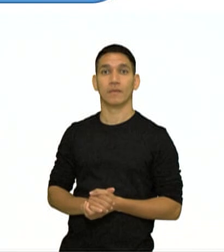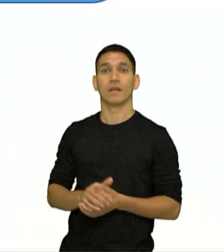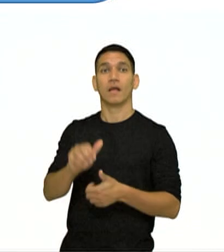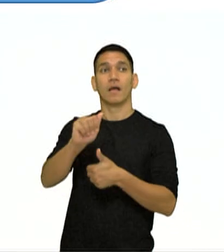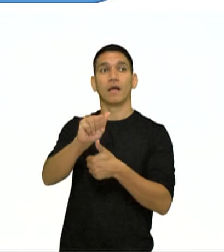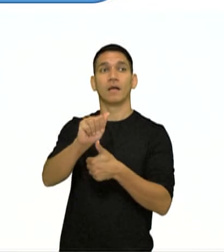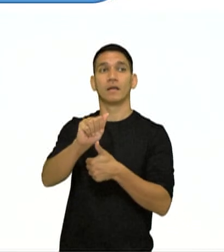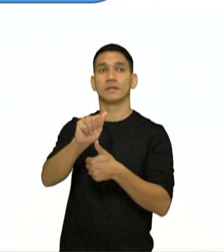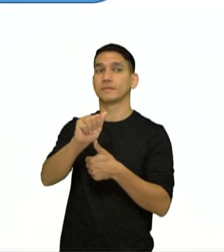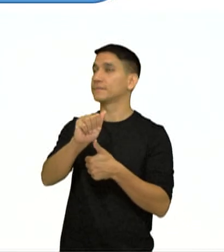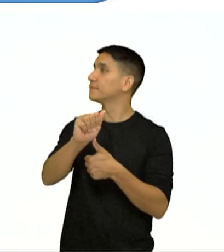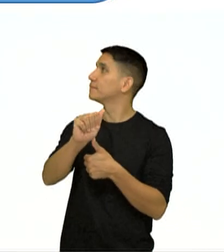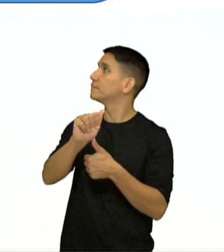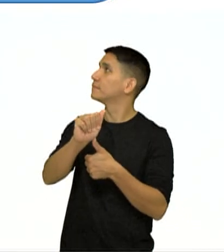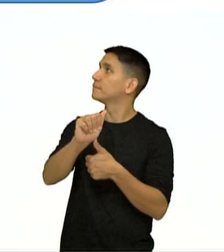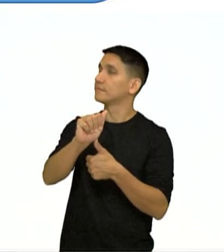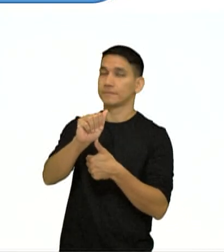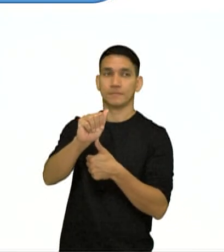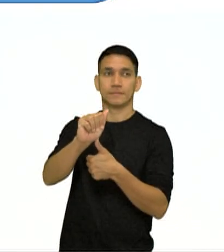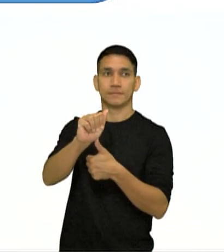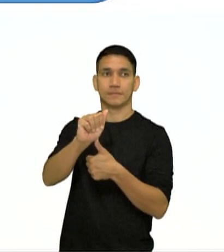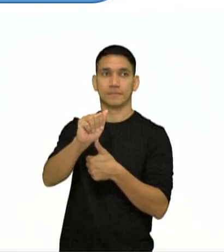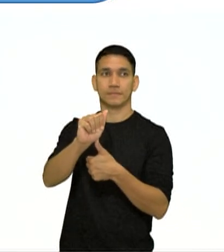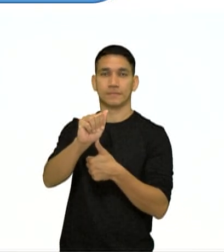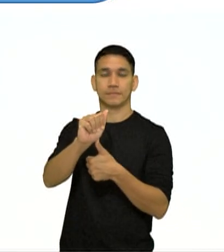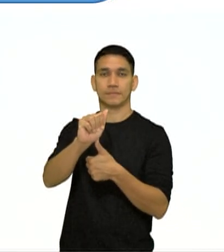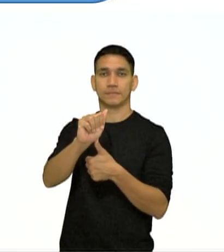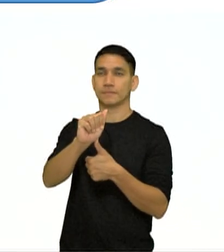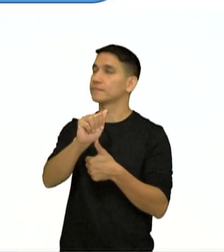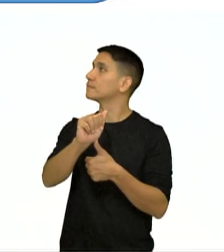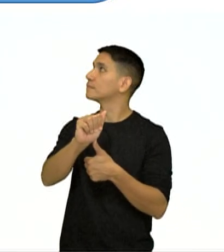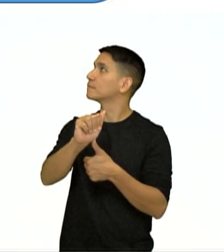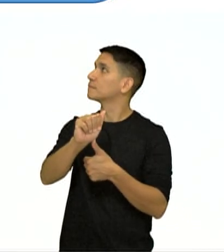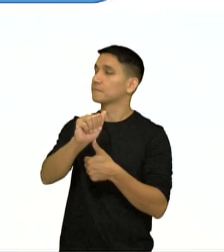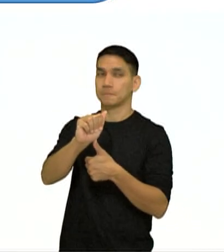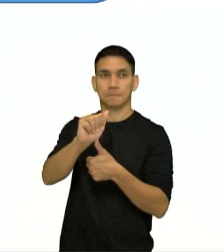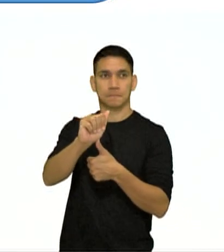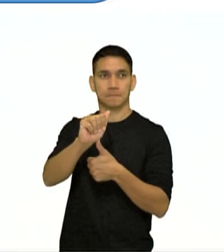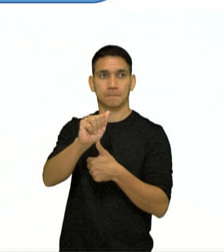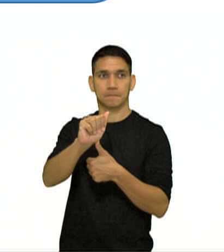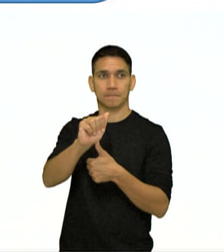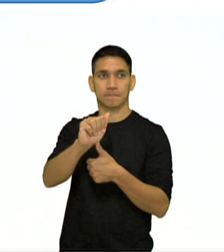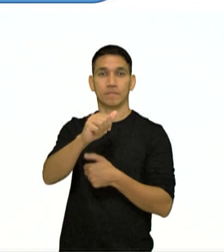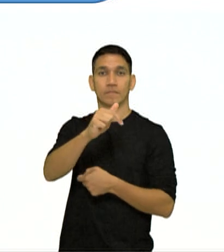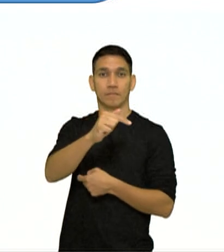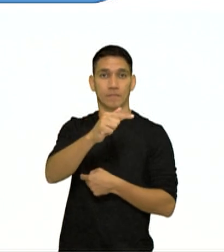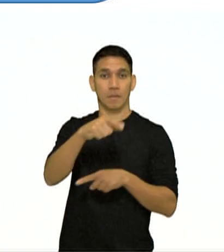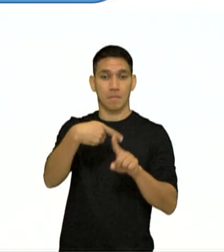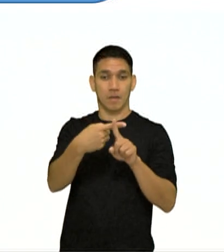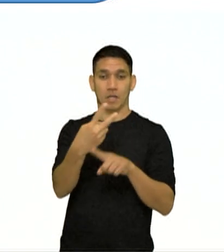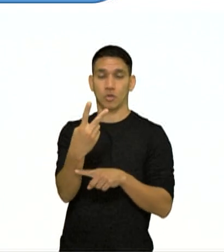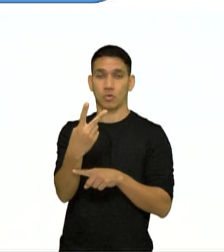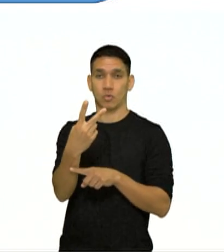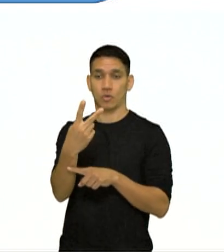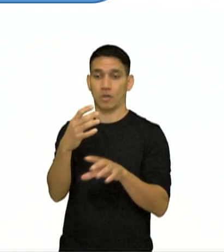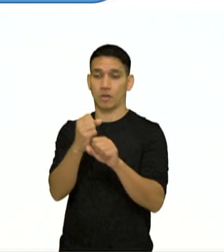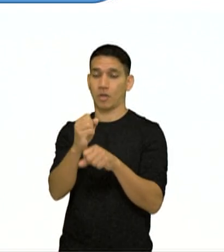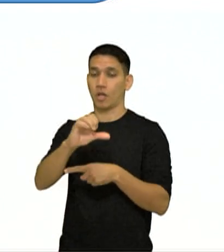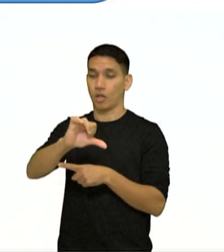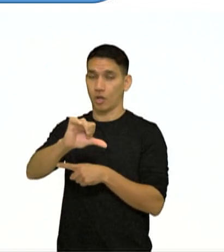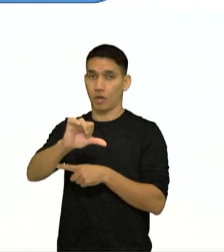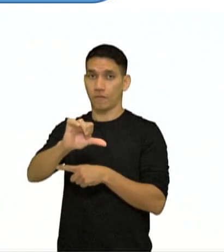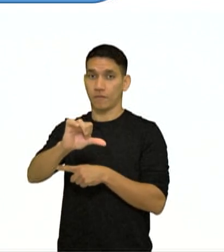7 mais dois é nove e nove menos seis é 3 então vai ficar 3X ao